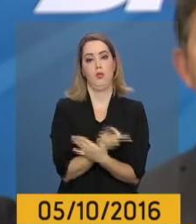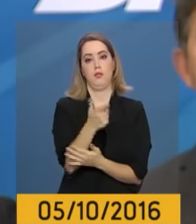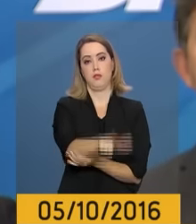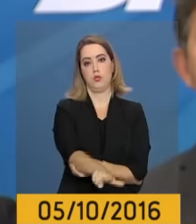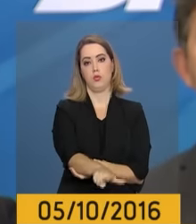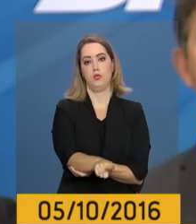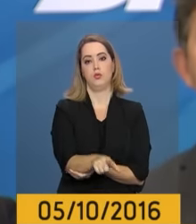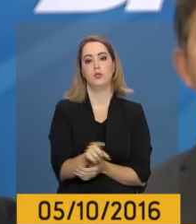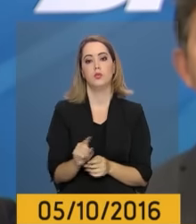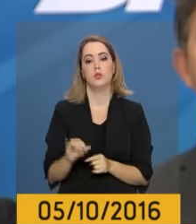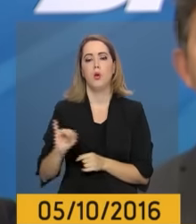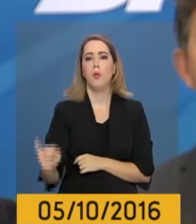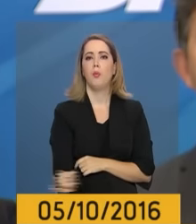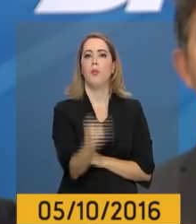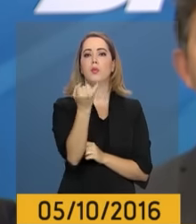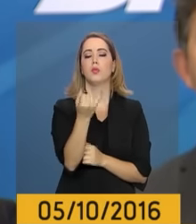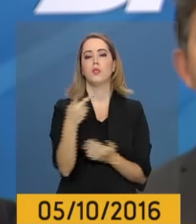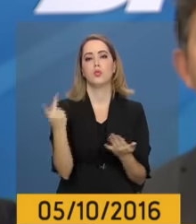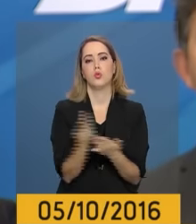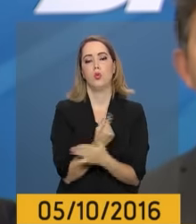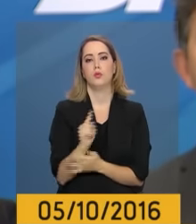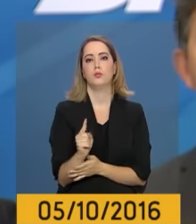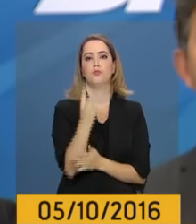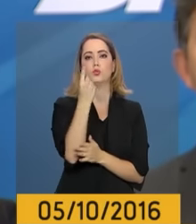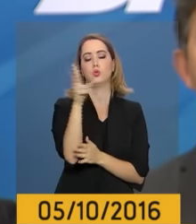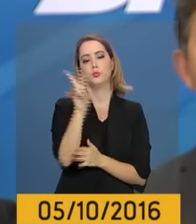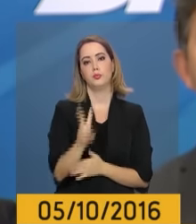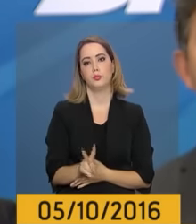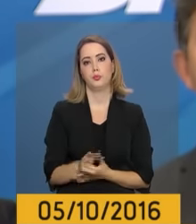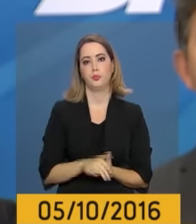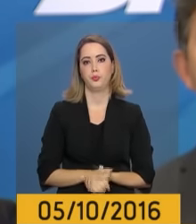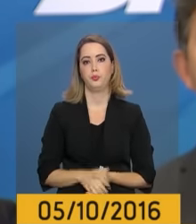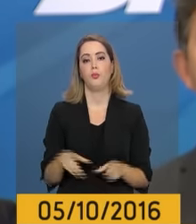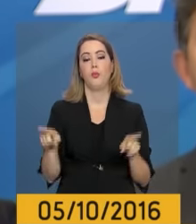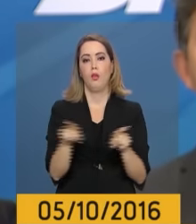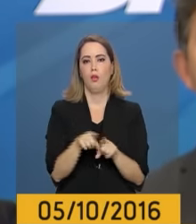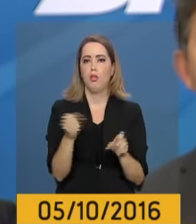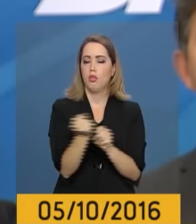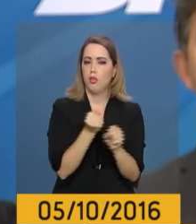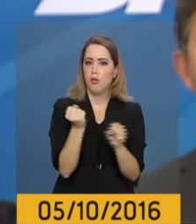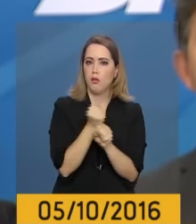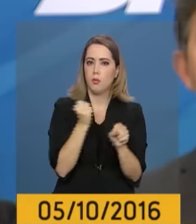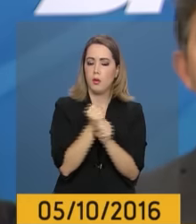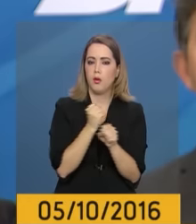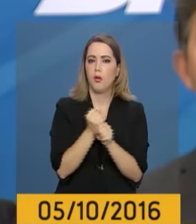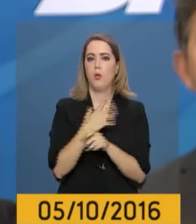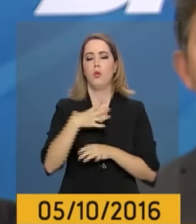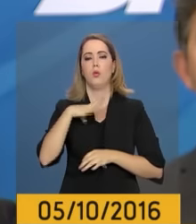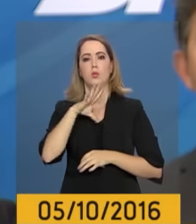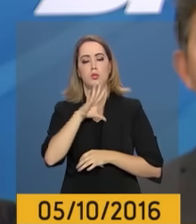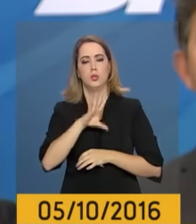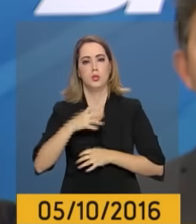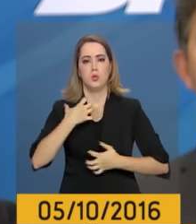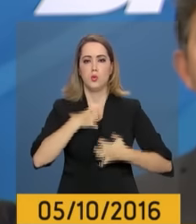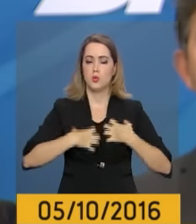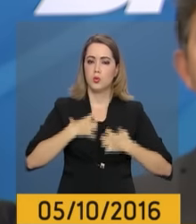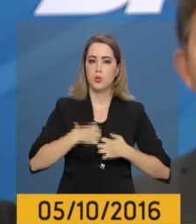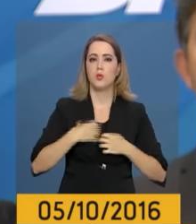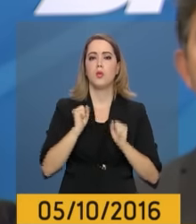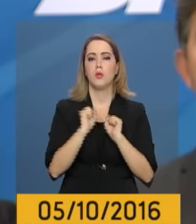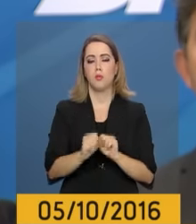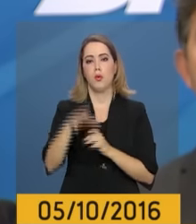oportunidade nunca mais vai se repetir ao longo da vida. Também constroem a competência afetiva, a empatia e a capacidade de